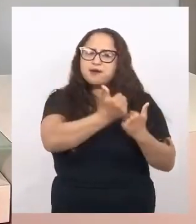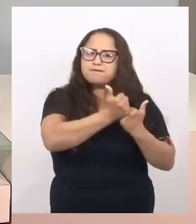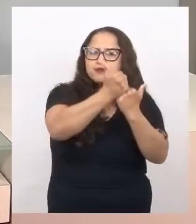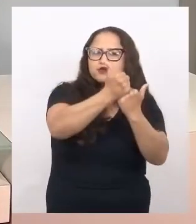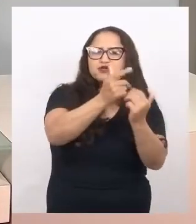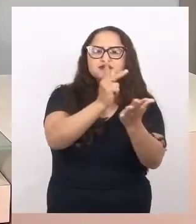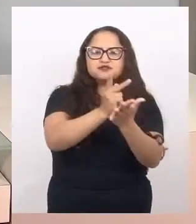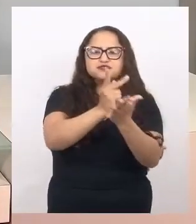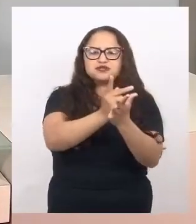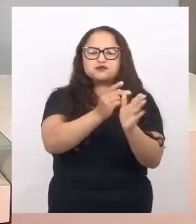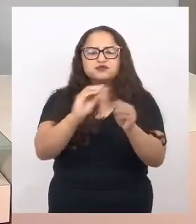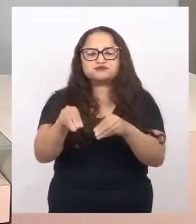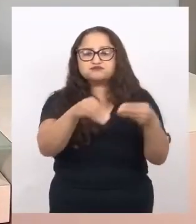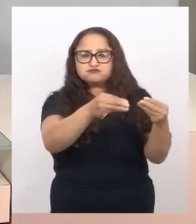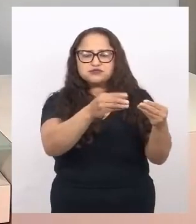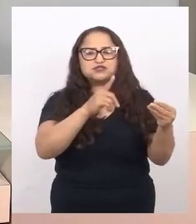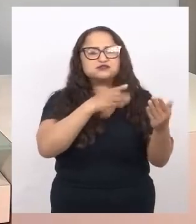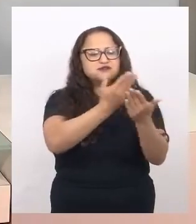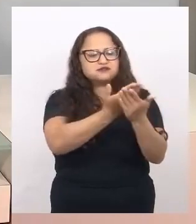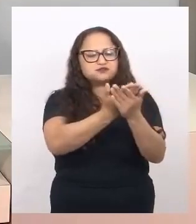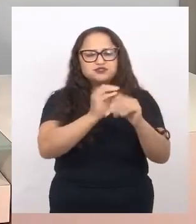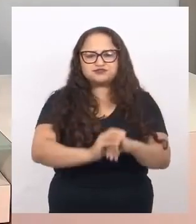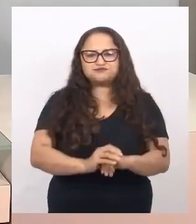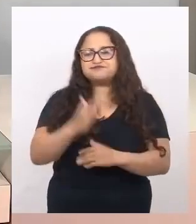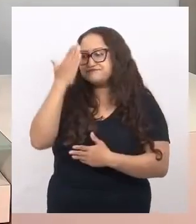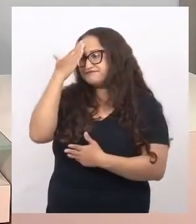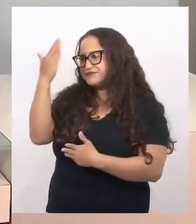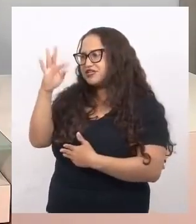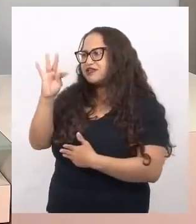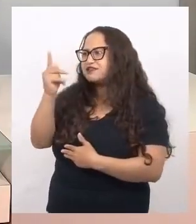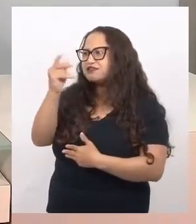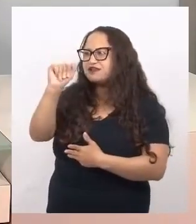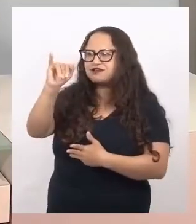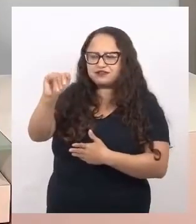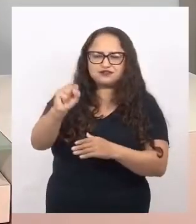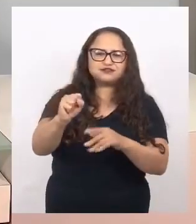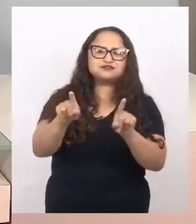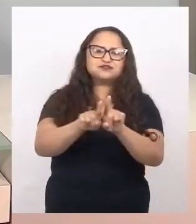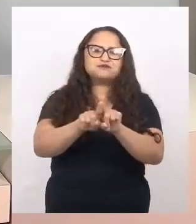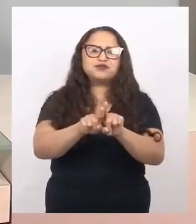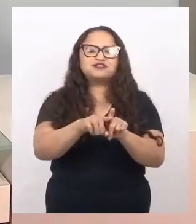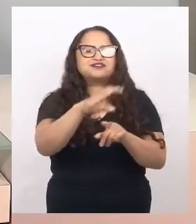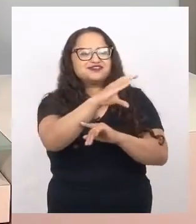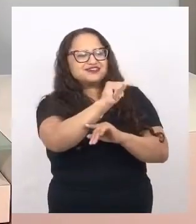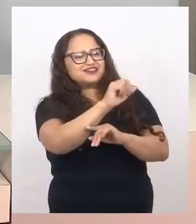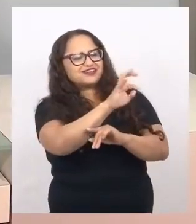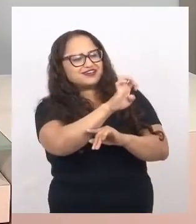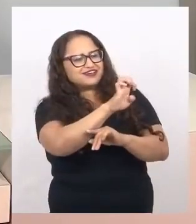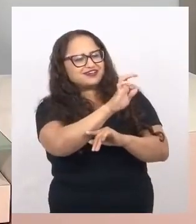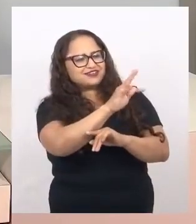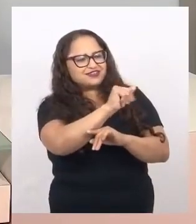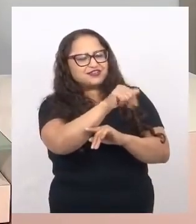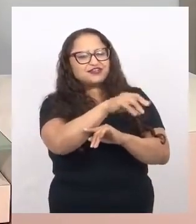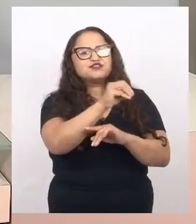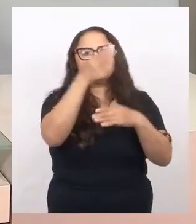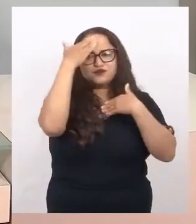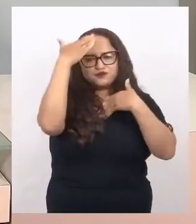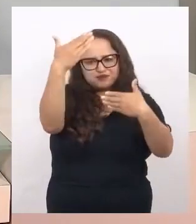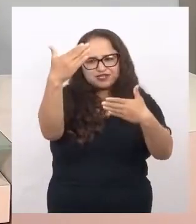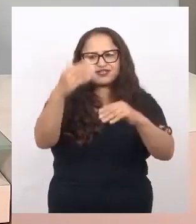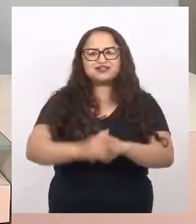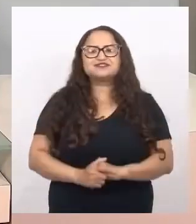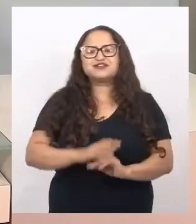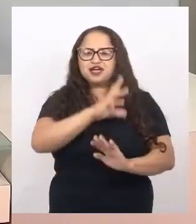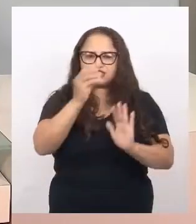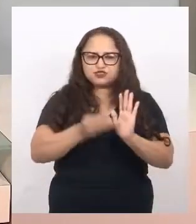durante a atribuição. Obrigada, Thaís. Obrigada, Bruna e Adriana, que ficaram aqui o tempo todo. Ao Caetano, que participou mais cedo com a gente. E a todo